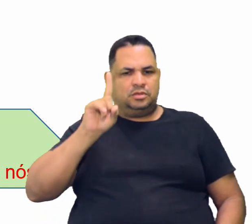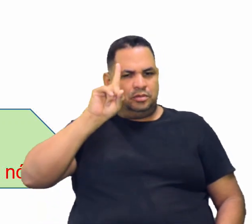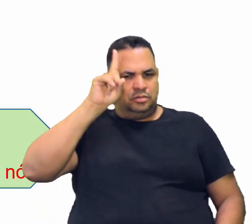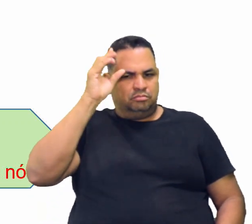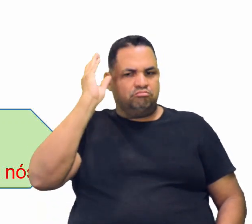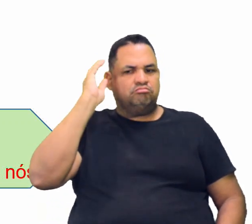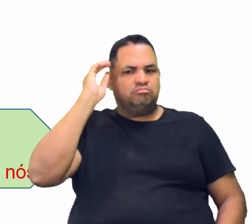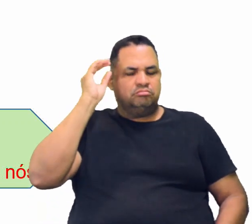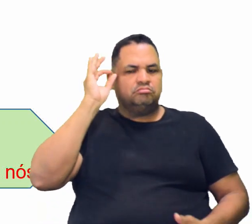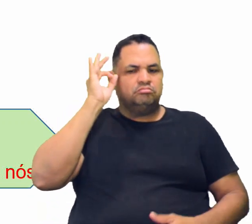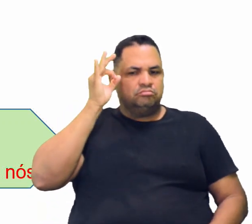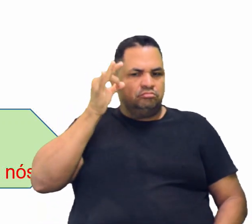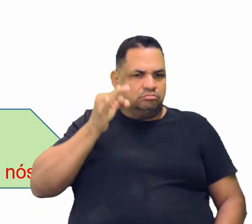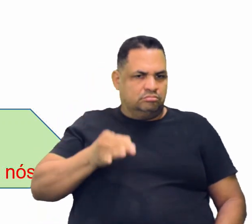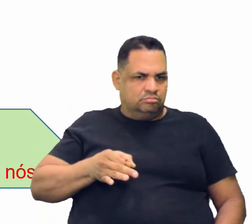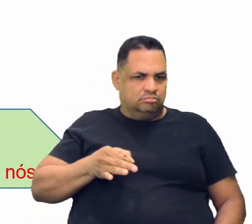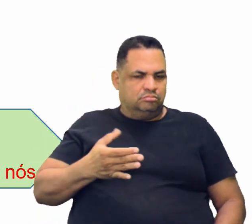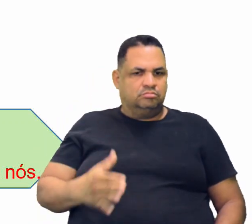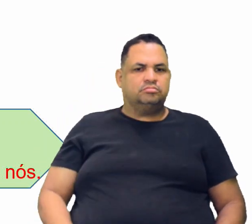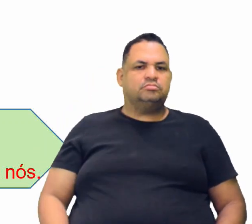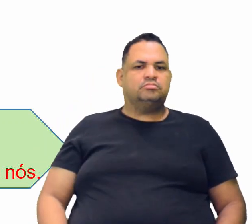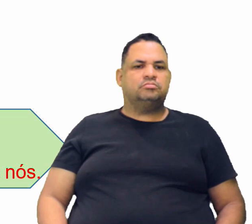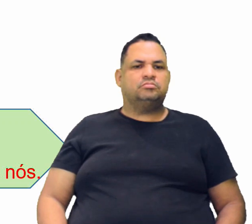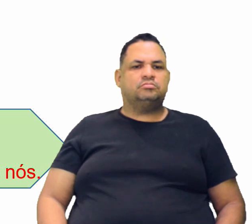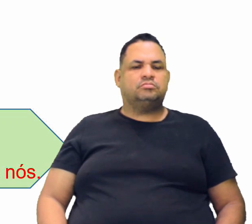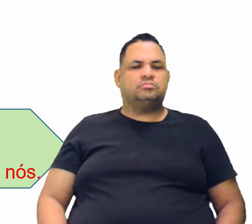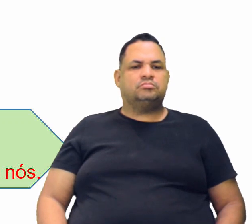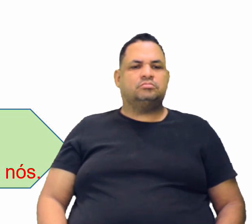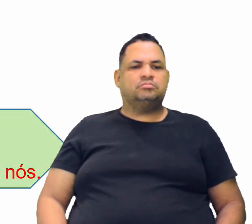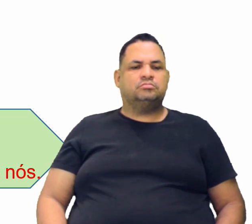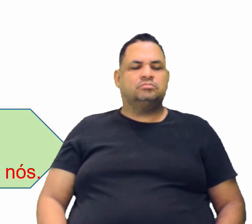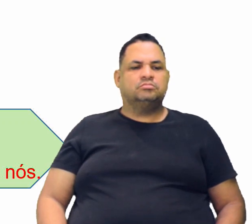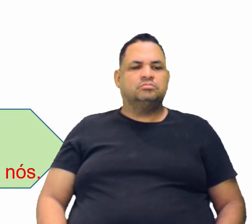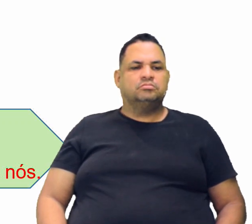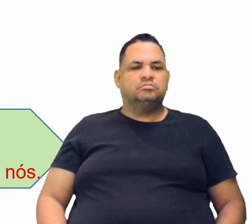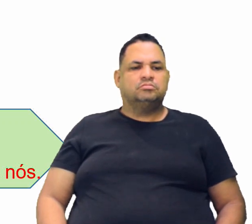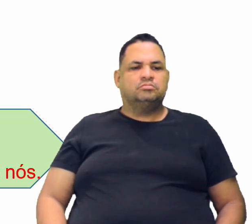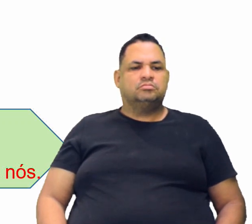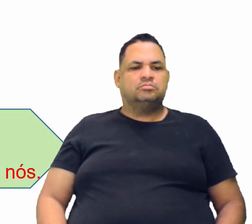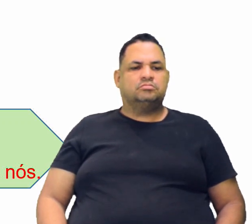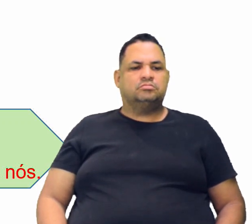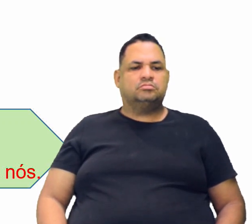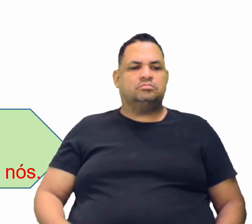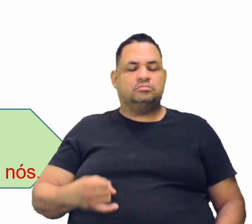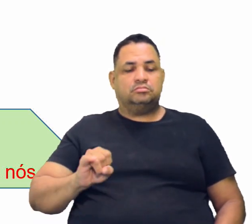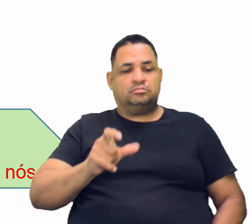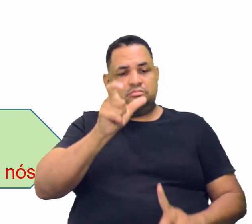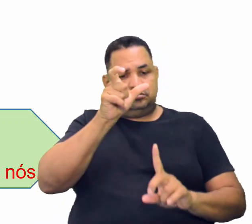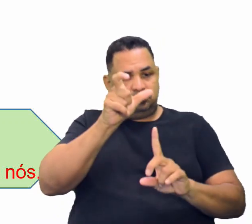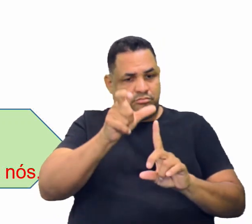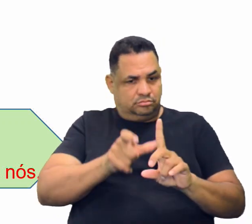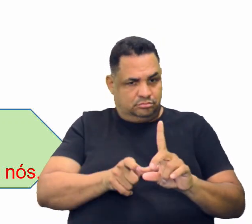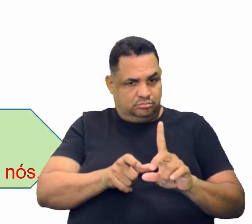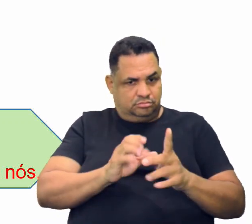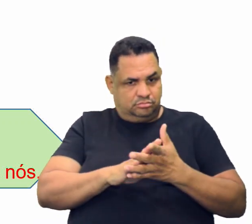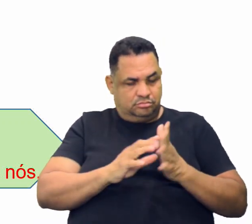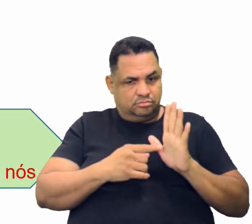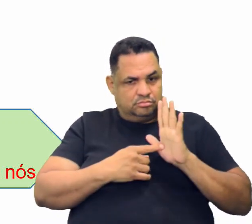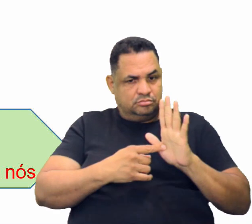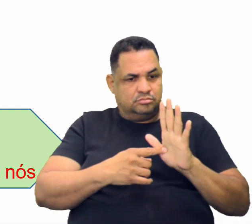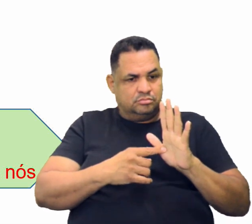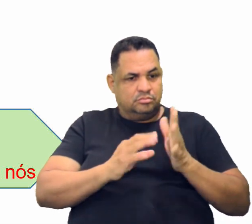ideias concretizadas, aqui, ó, tá certo? Se o sujeito